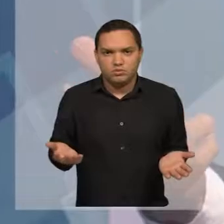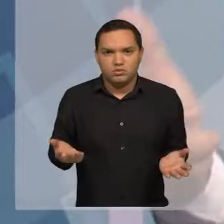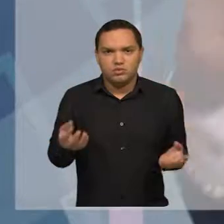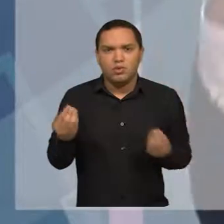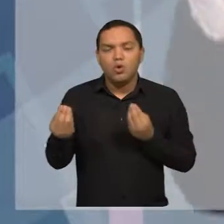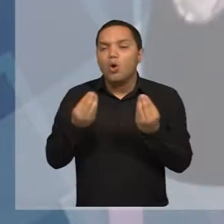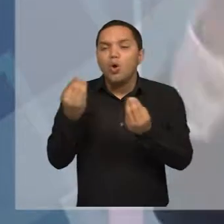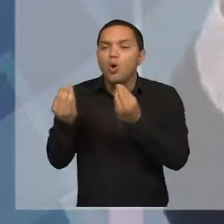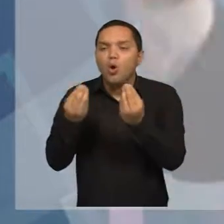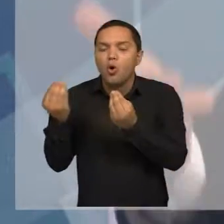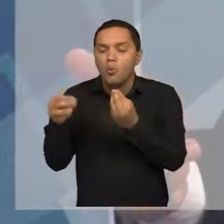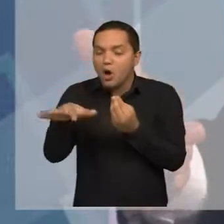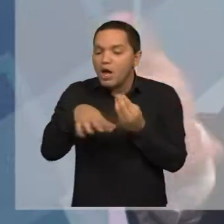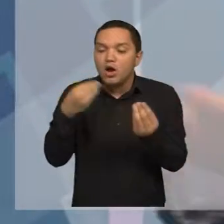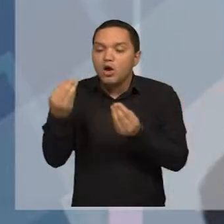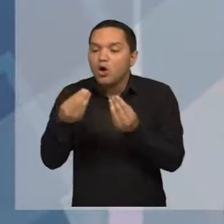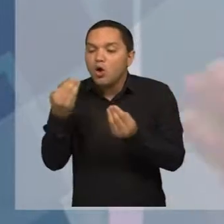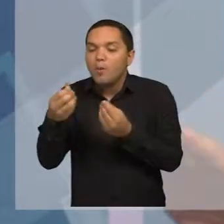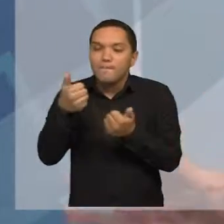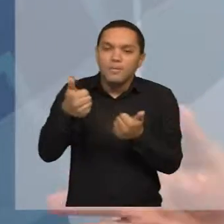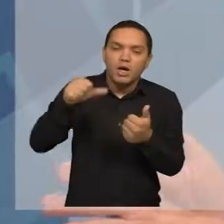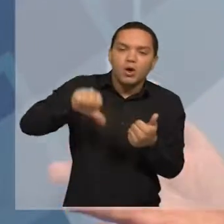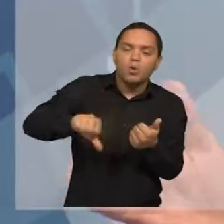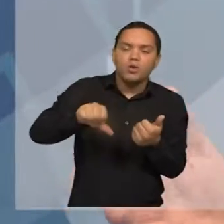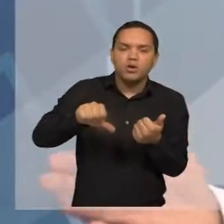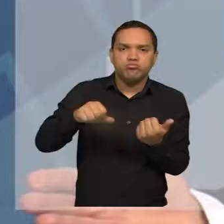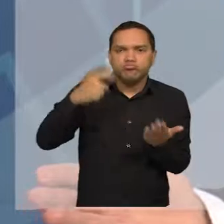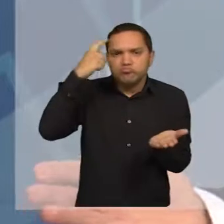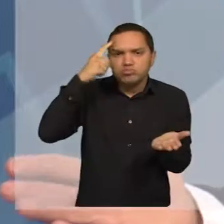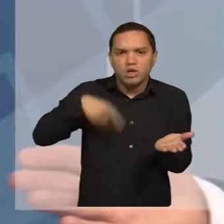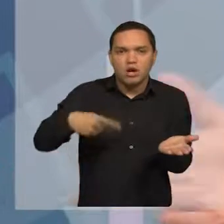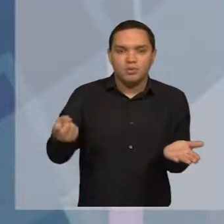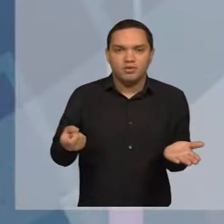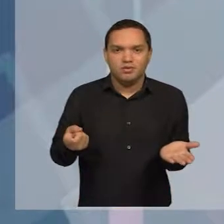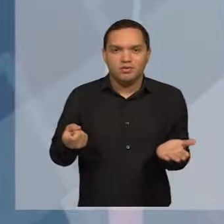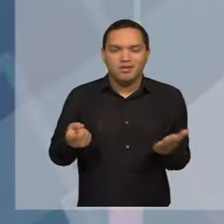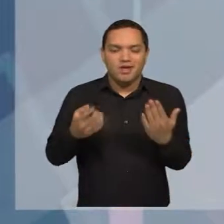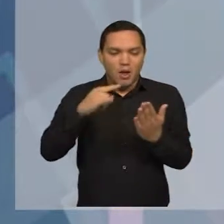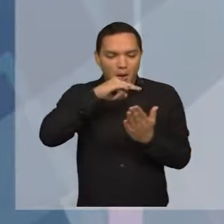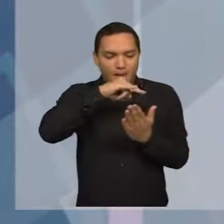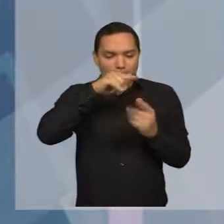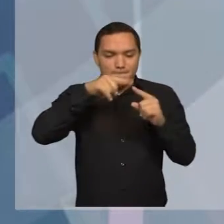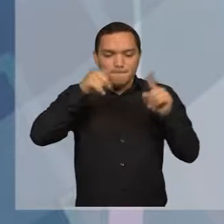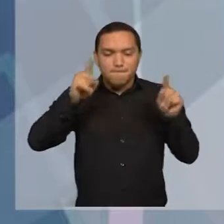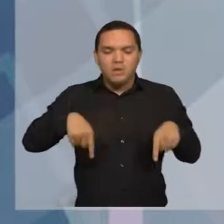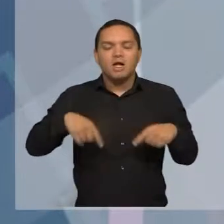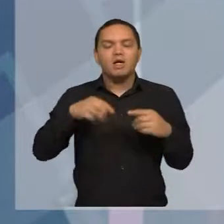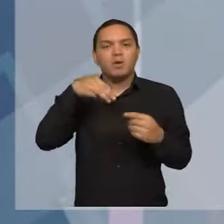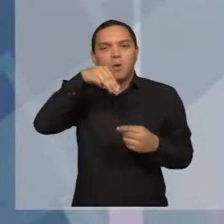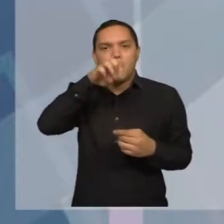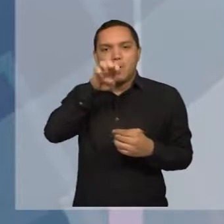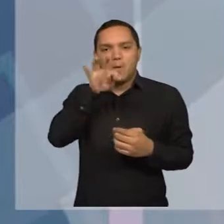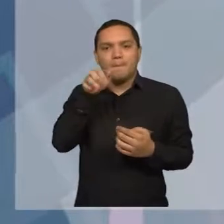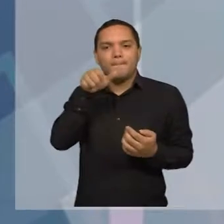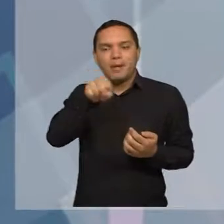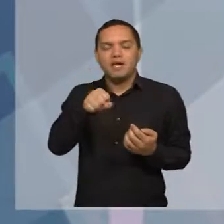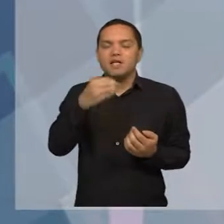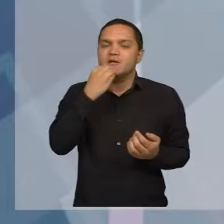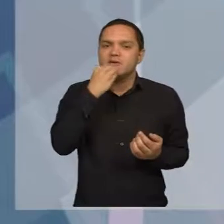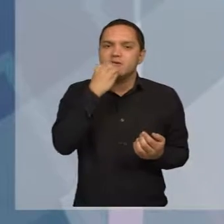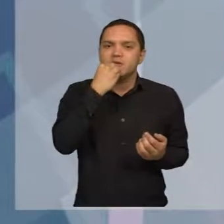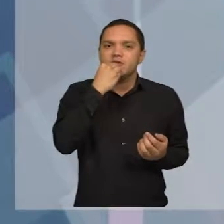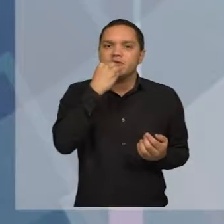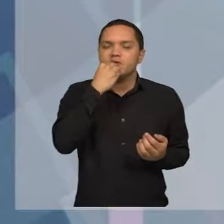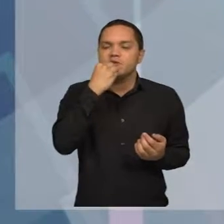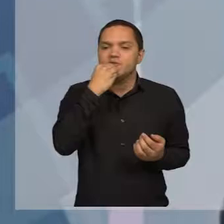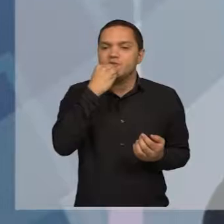são as condições, e nós vamos fazer isso. Não tem como. Um plano de metas, ele precisa ter pelo menos um ponto de partida. Eu estou partindo